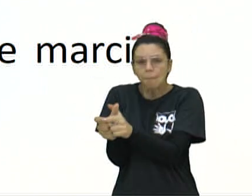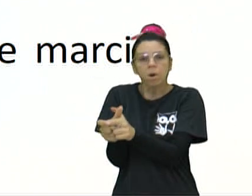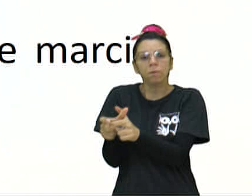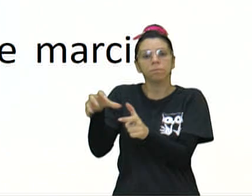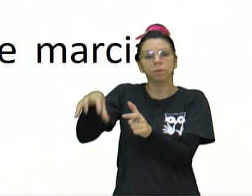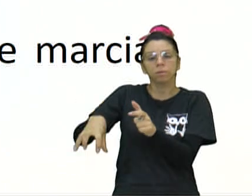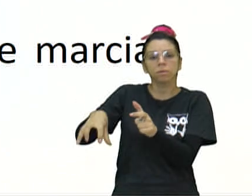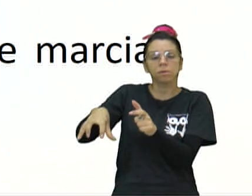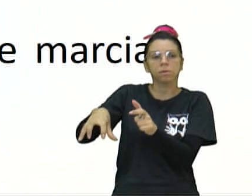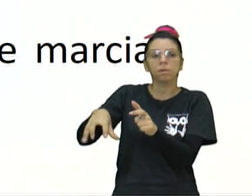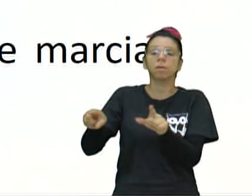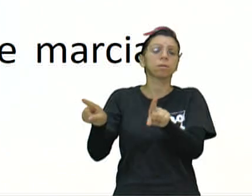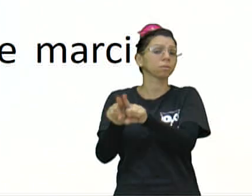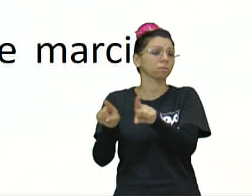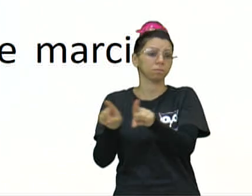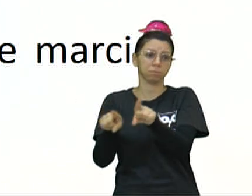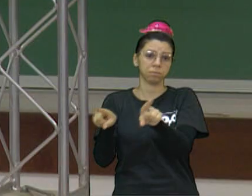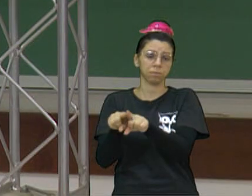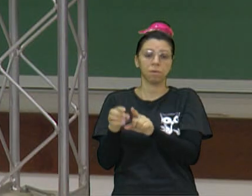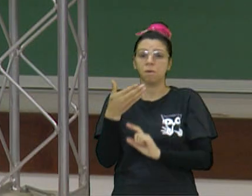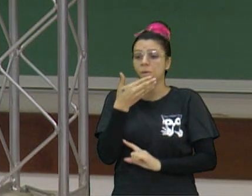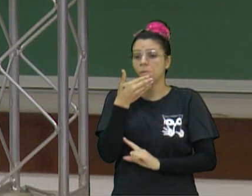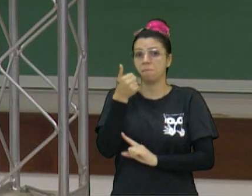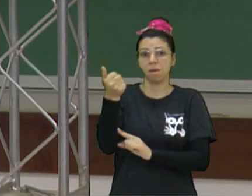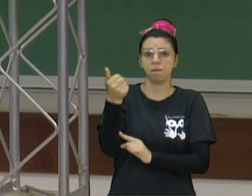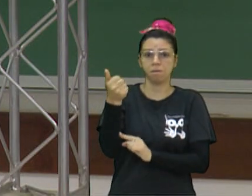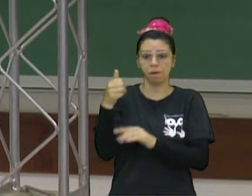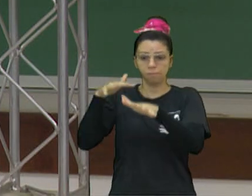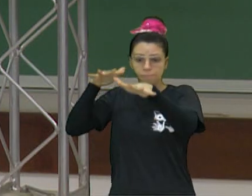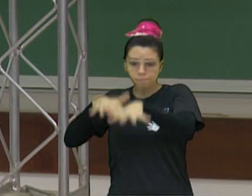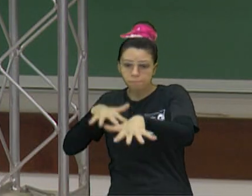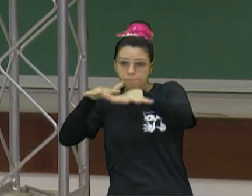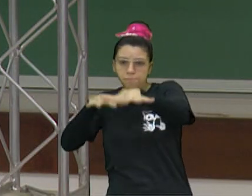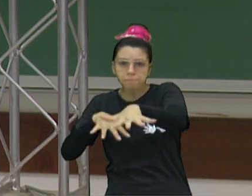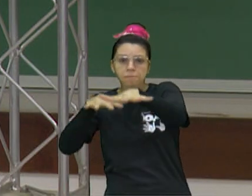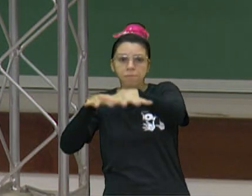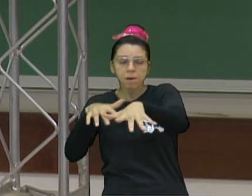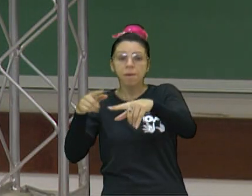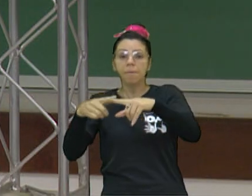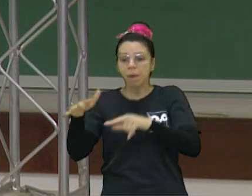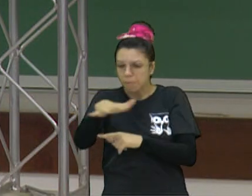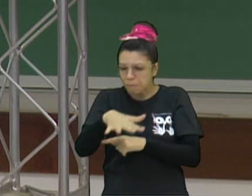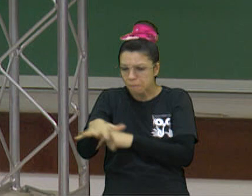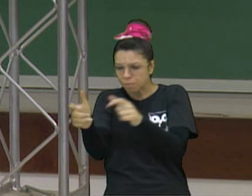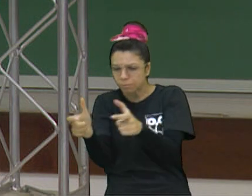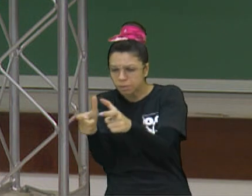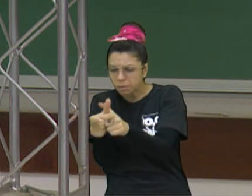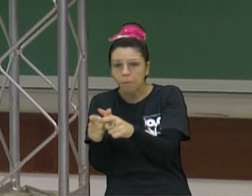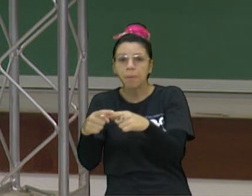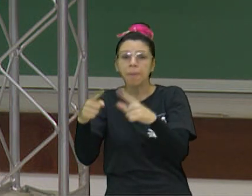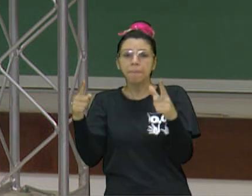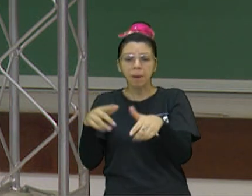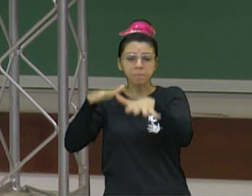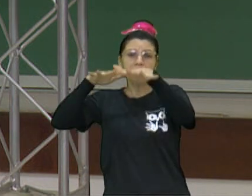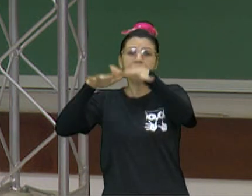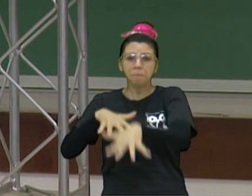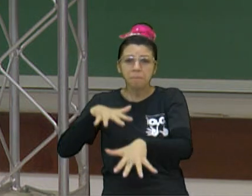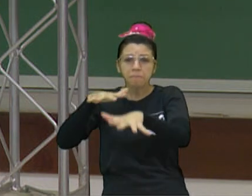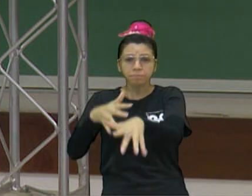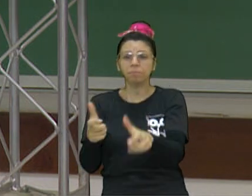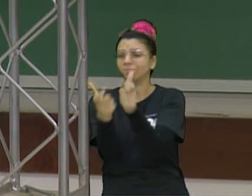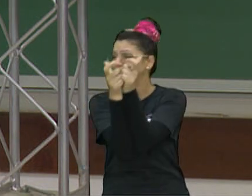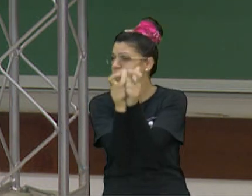reinos e também possuía o melhor exército. Então, ele era pequeno em tamanho de território, mas em potência, em poderio